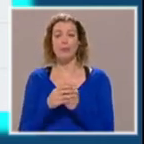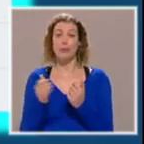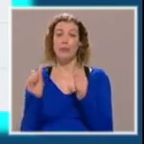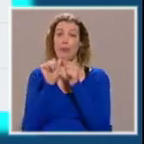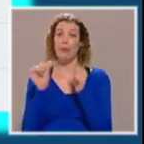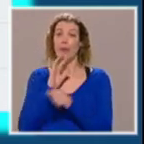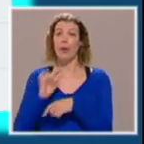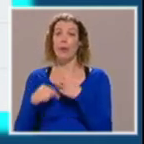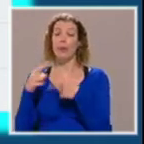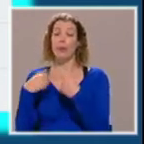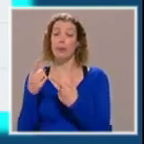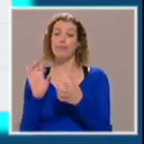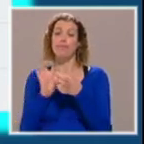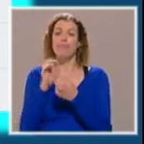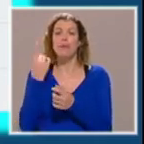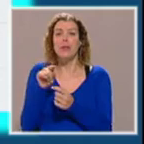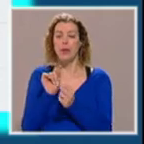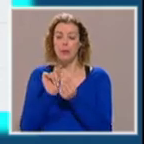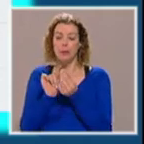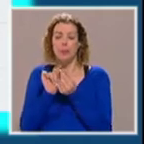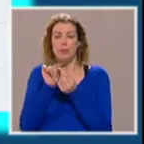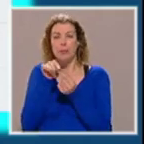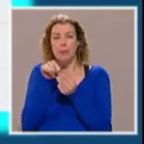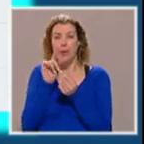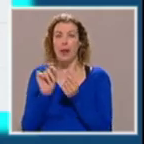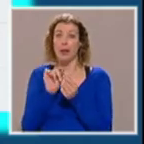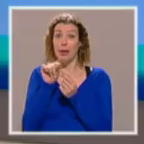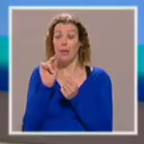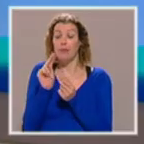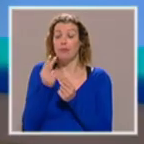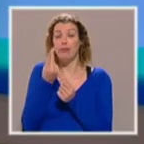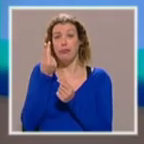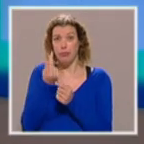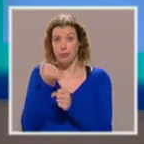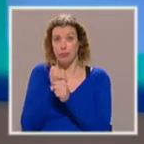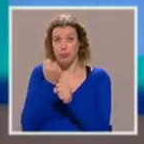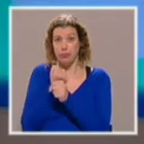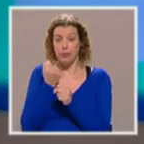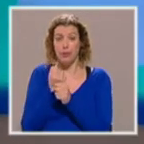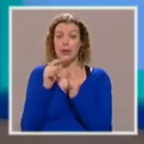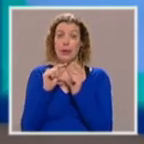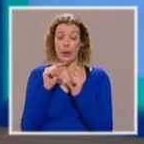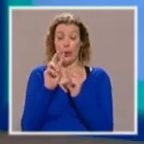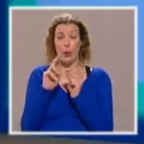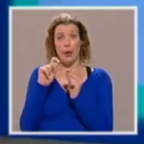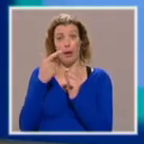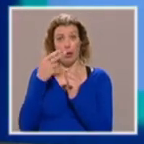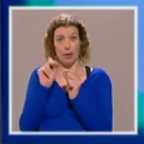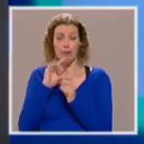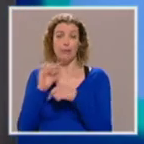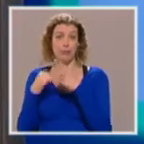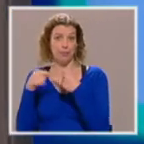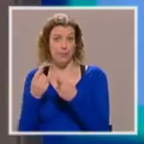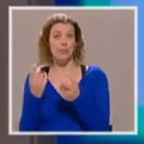sistema reprodutor tem um canal, um orifício urogenital que tem dupla função. A uretra está associada quer ao sistema reprodutor, quer ao